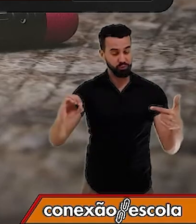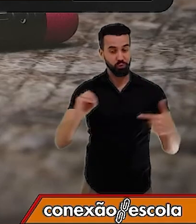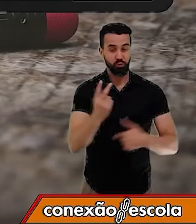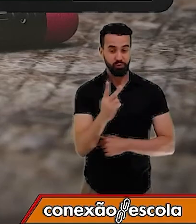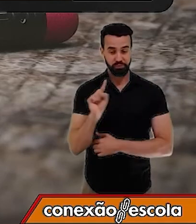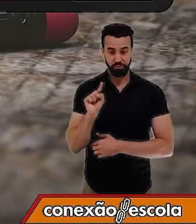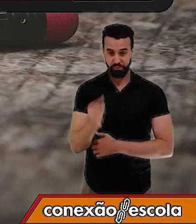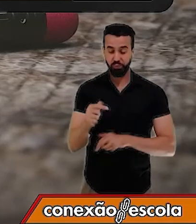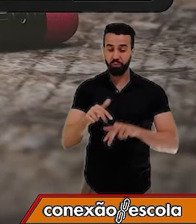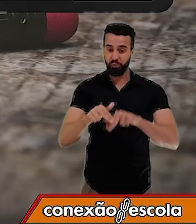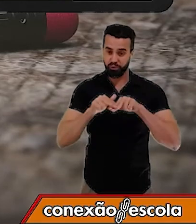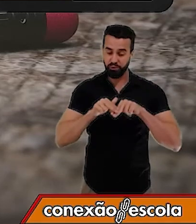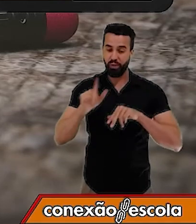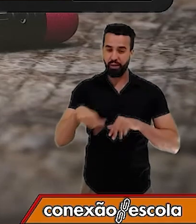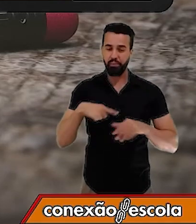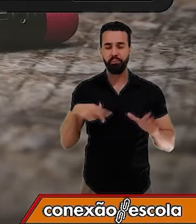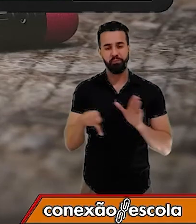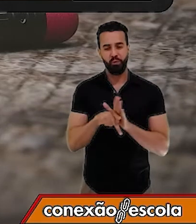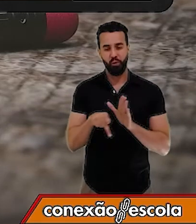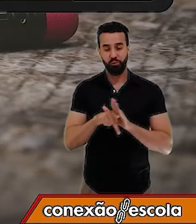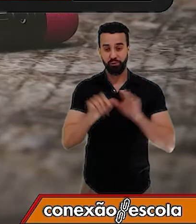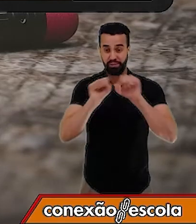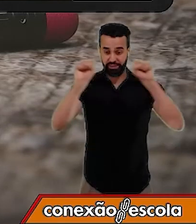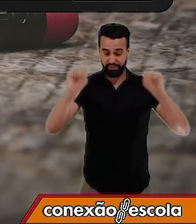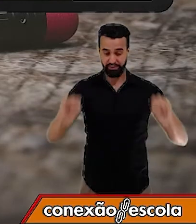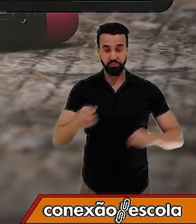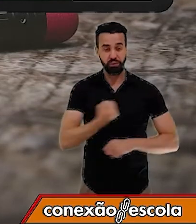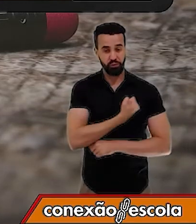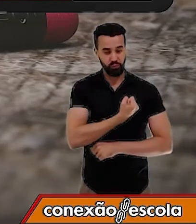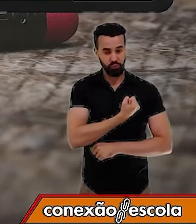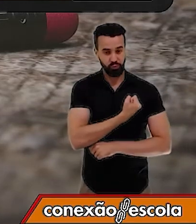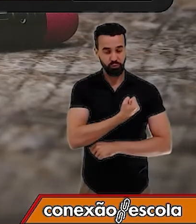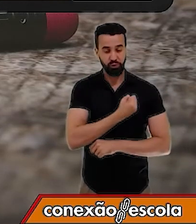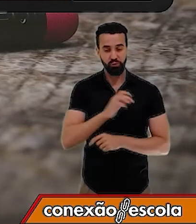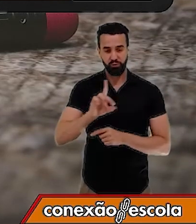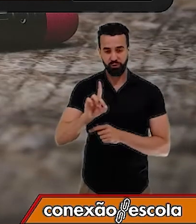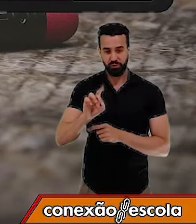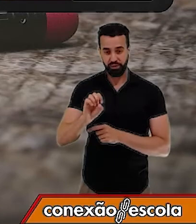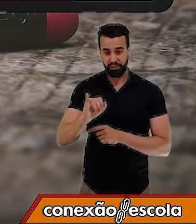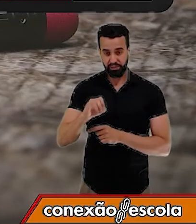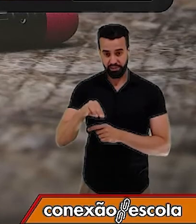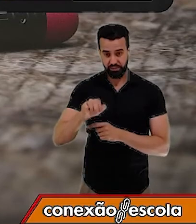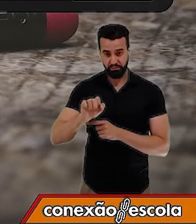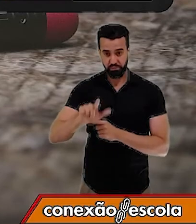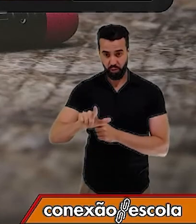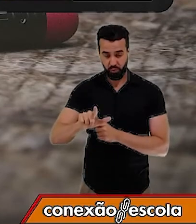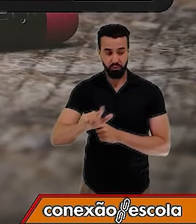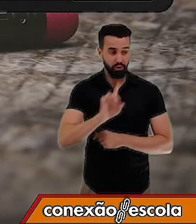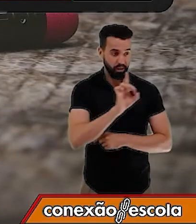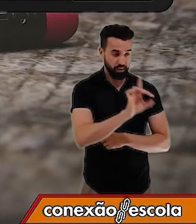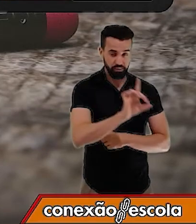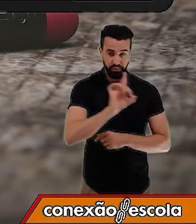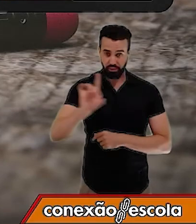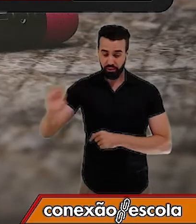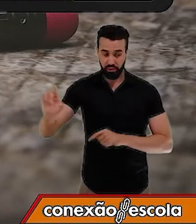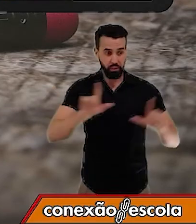isso que é o nosso sistema de numeração decimal. Porque cada algarismo que eu colocar em cada um dos